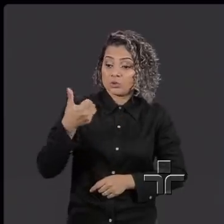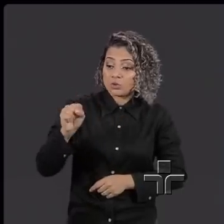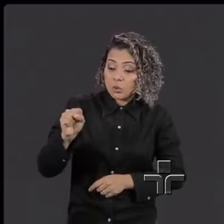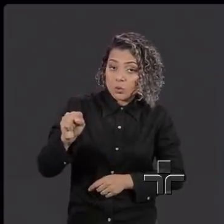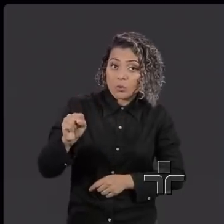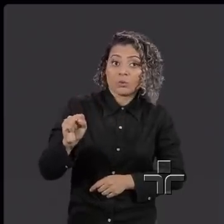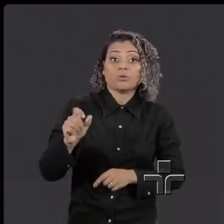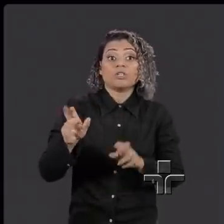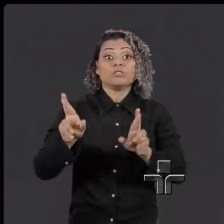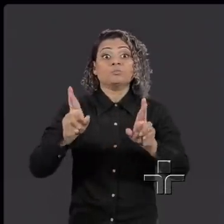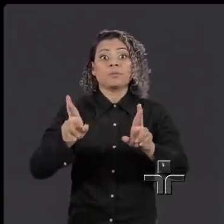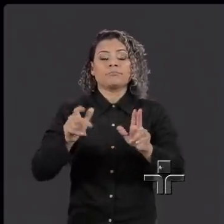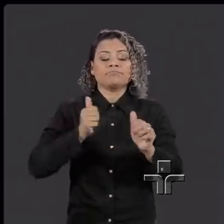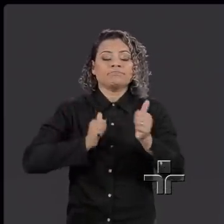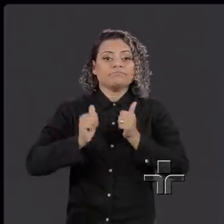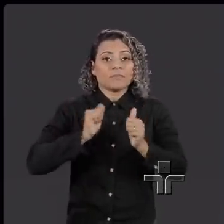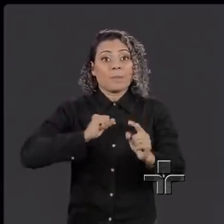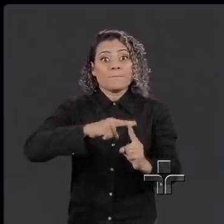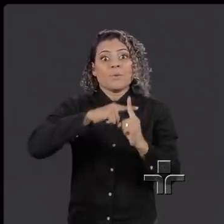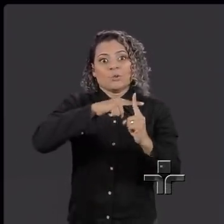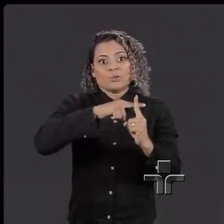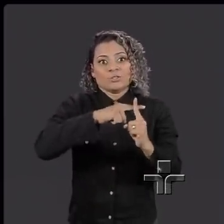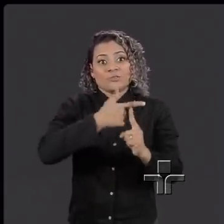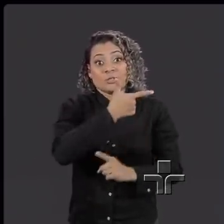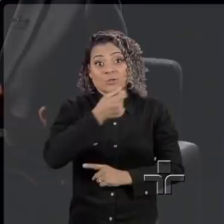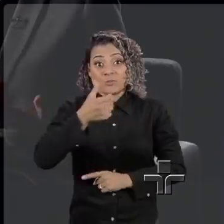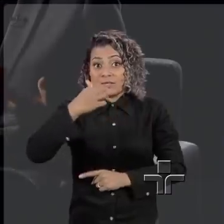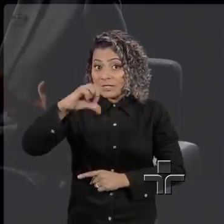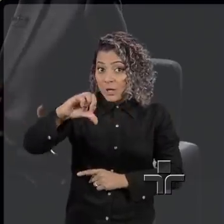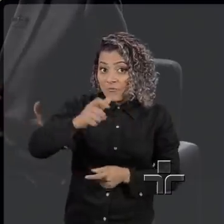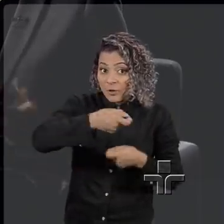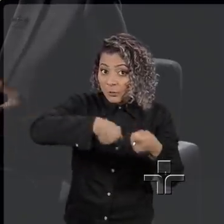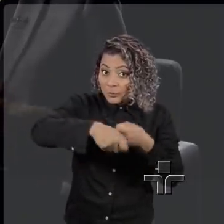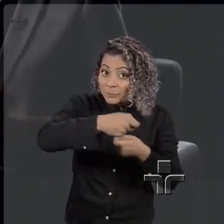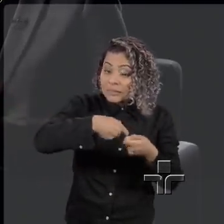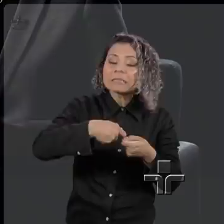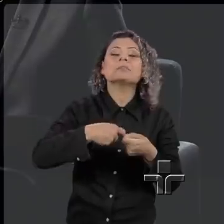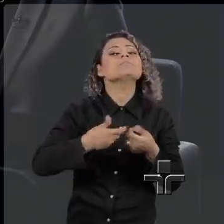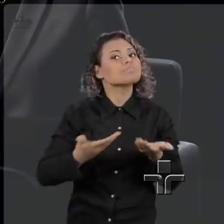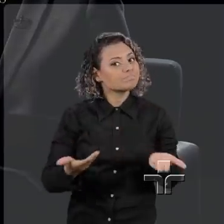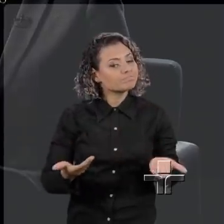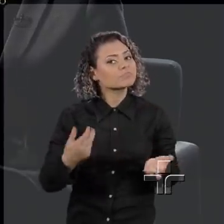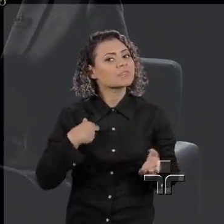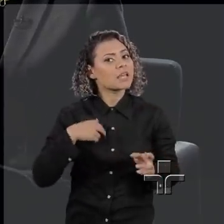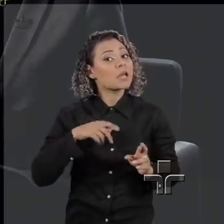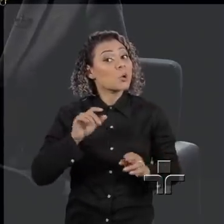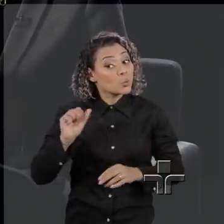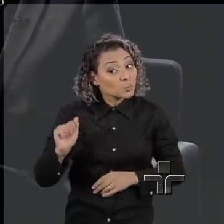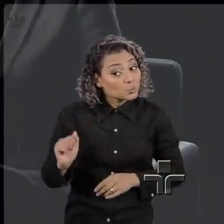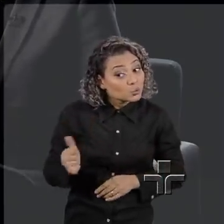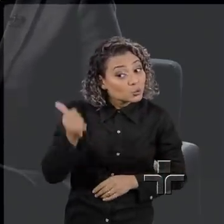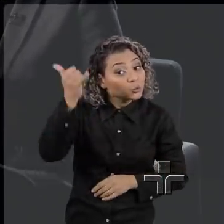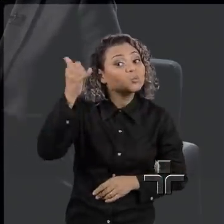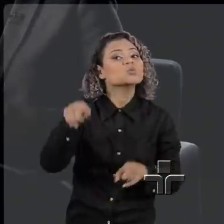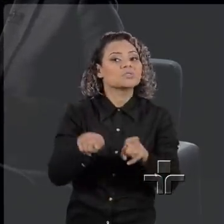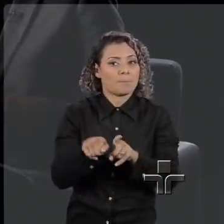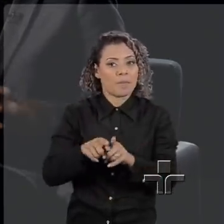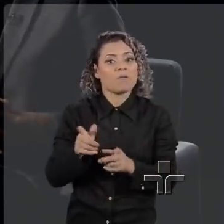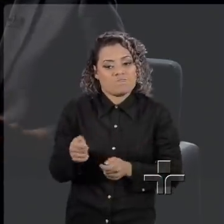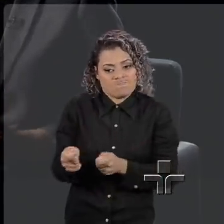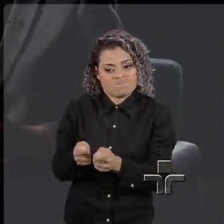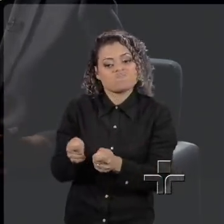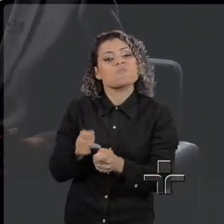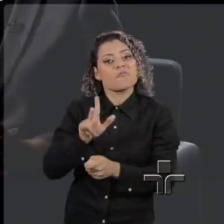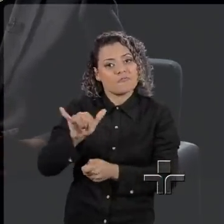e as expectativas um pouco mais positivas para a economia em 2019, os juros também devem se manter